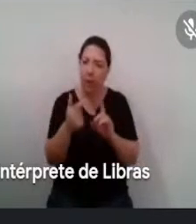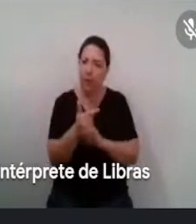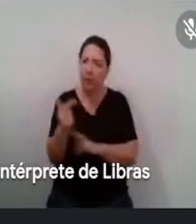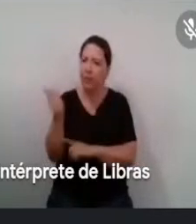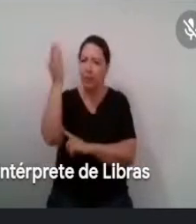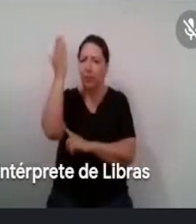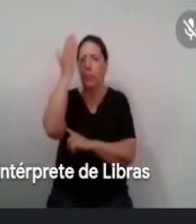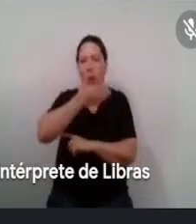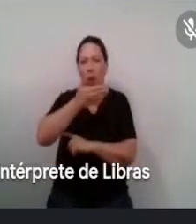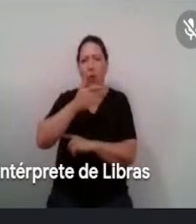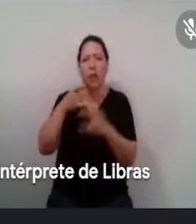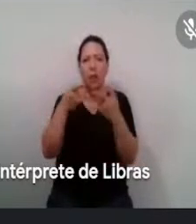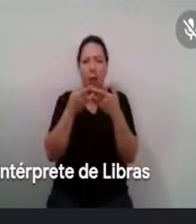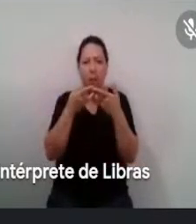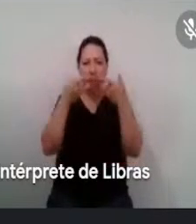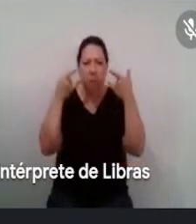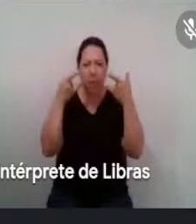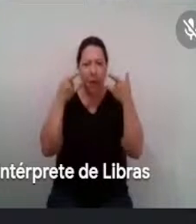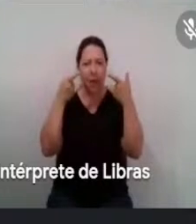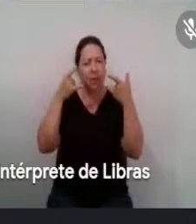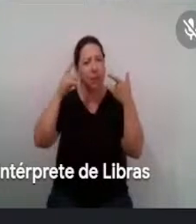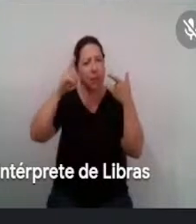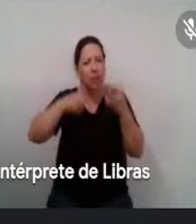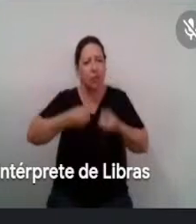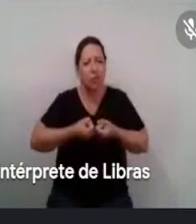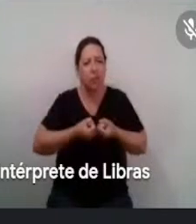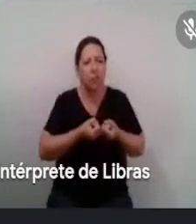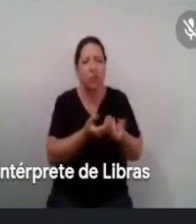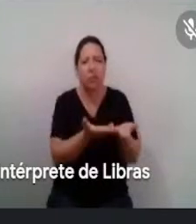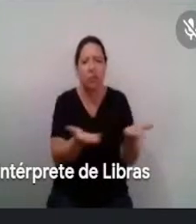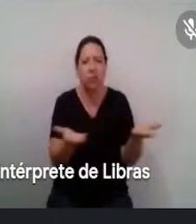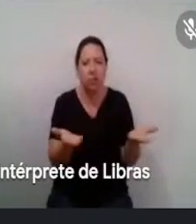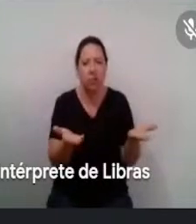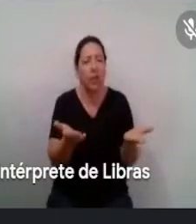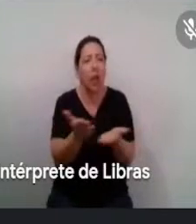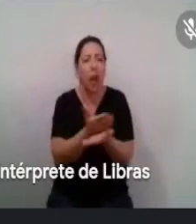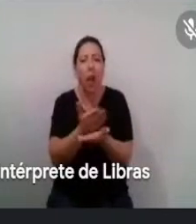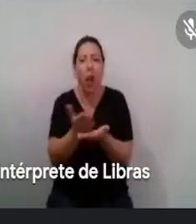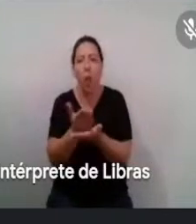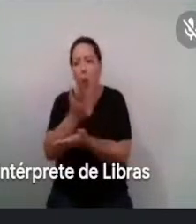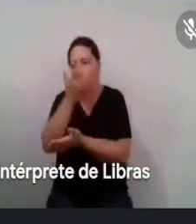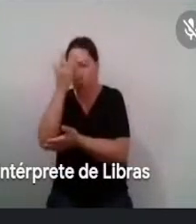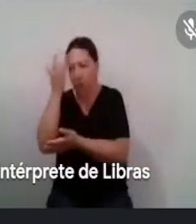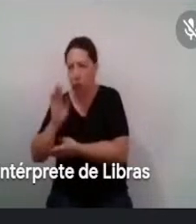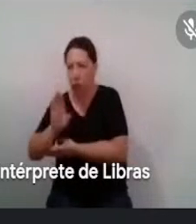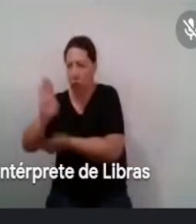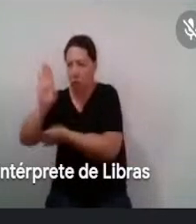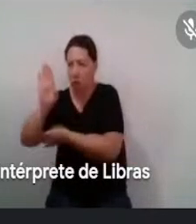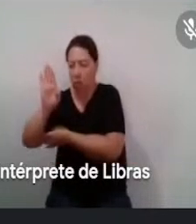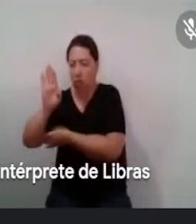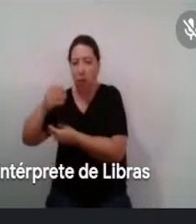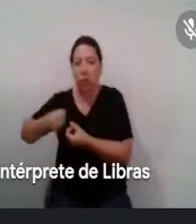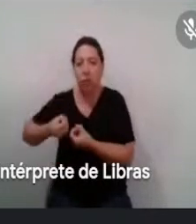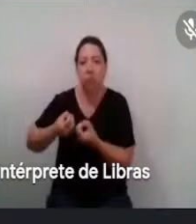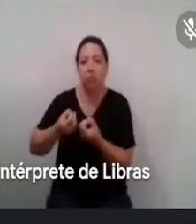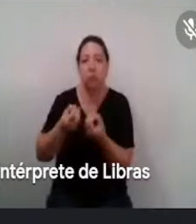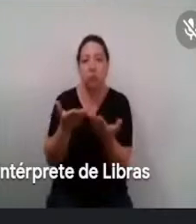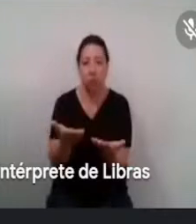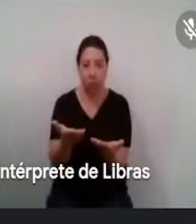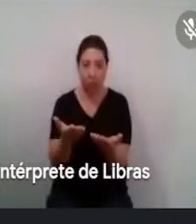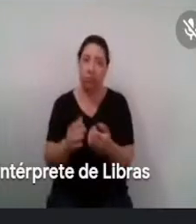de que este material tenha sido distribuído por alguns dos concorrentes no pleito.